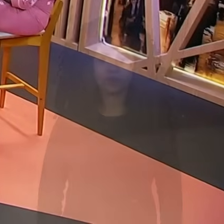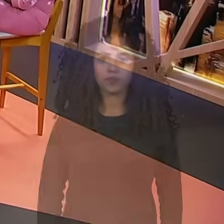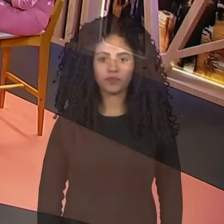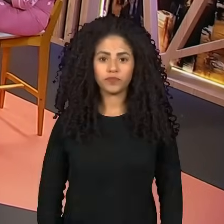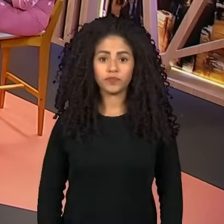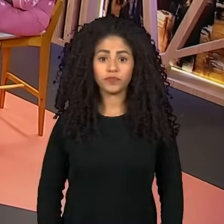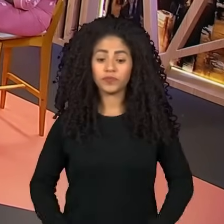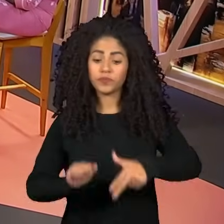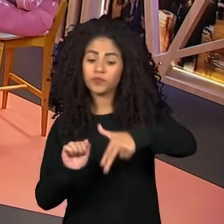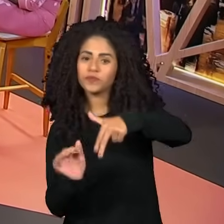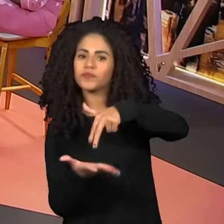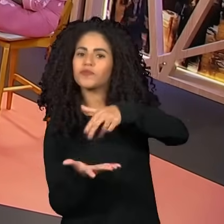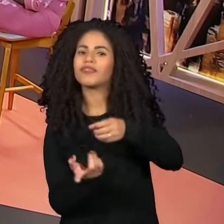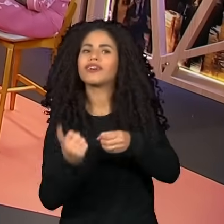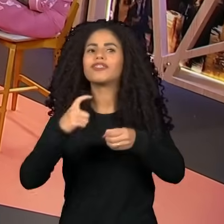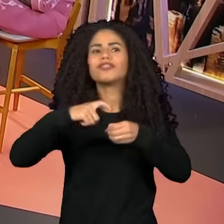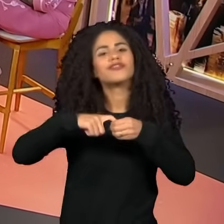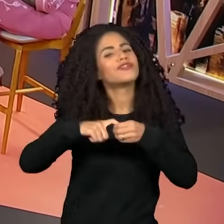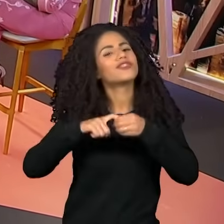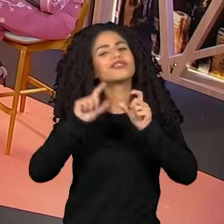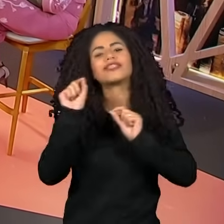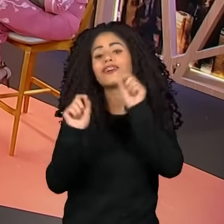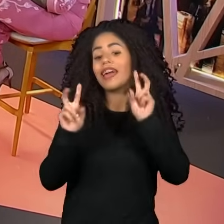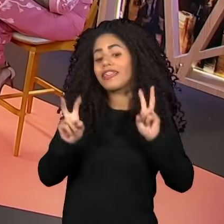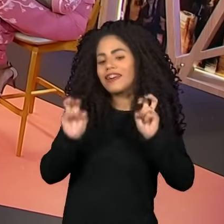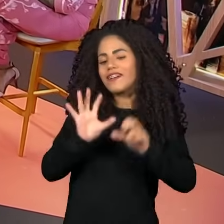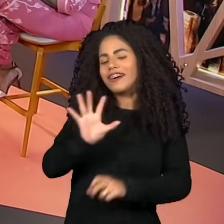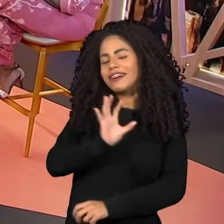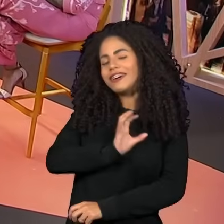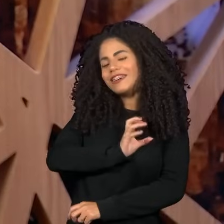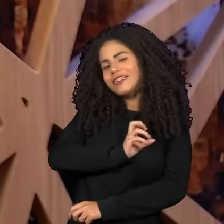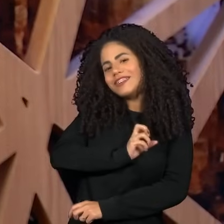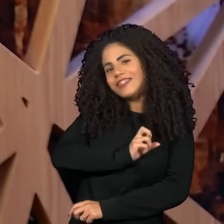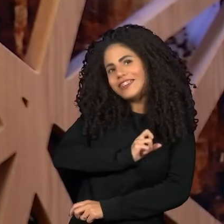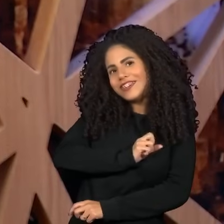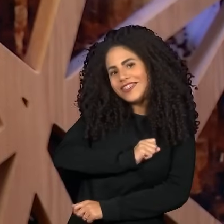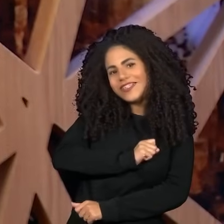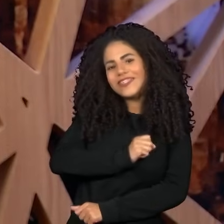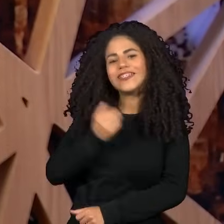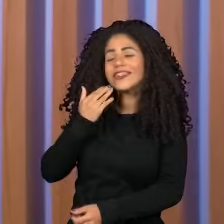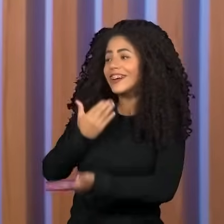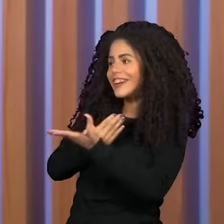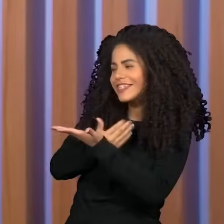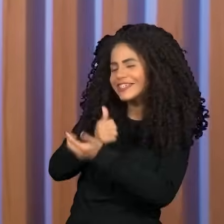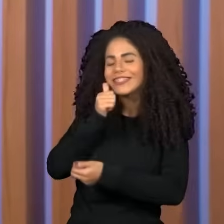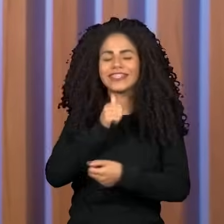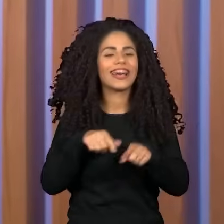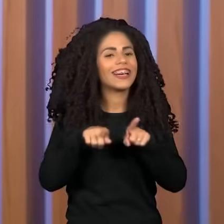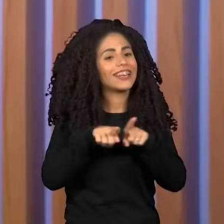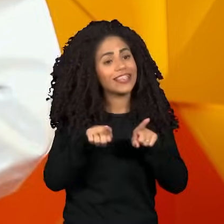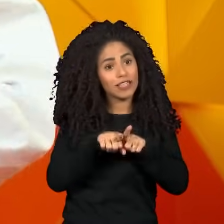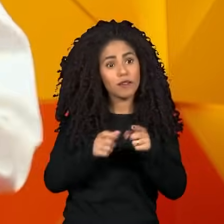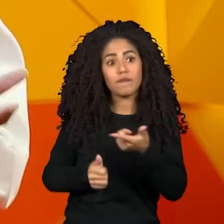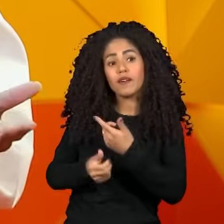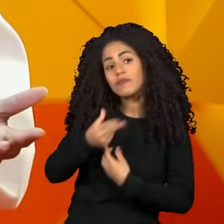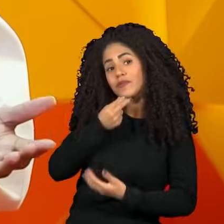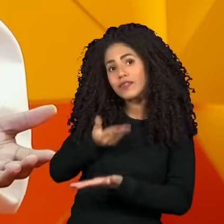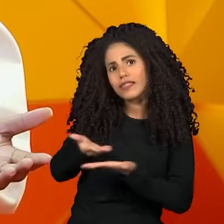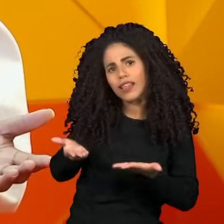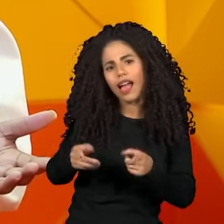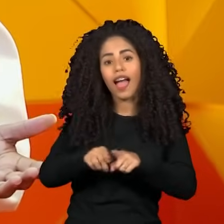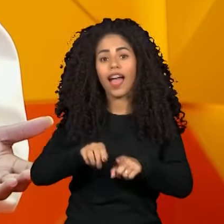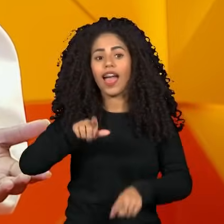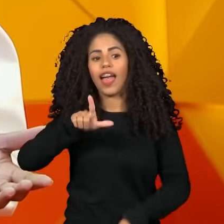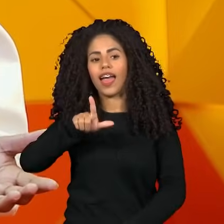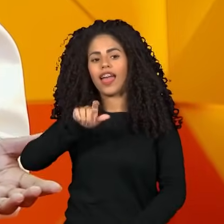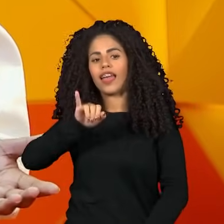Estação Livre de volta, celebrando o amor, recebendo aqui Catiúcia Ribeiro e Andreone Medrado. Lineker